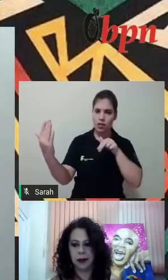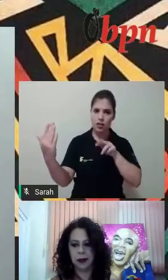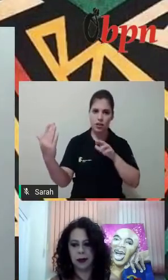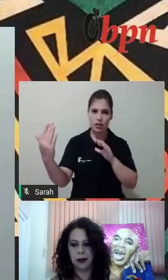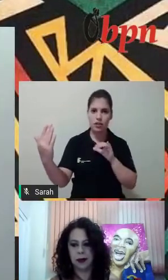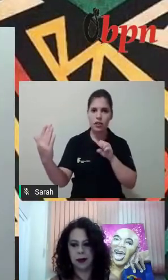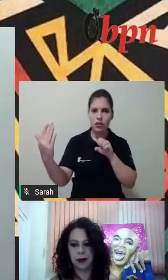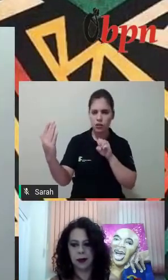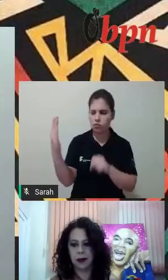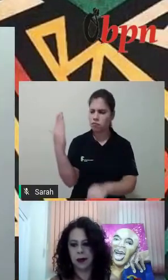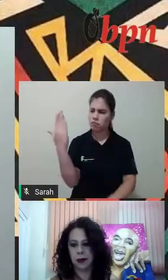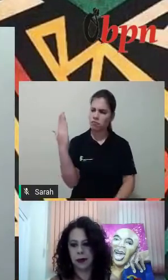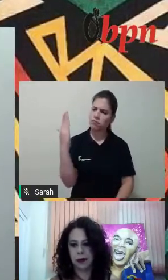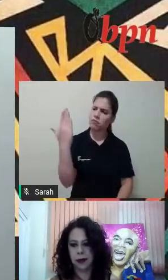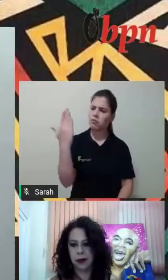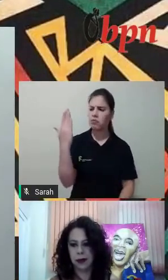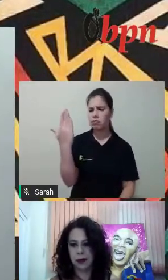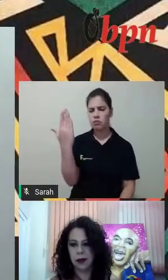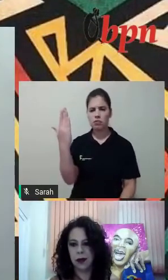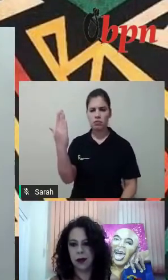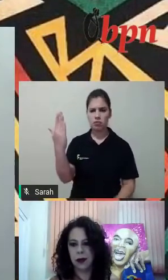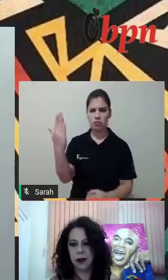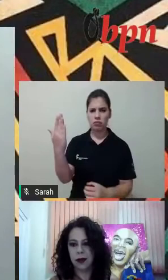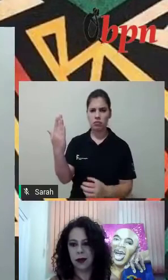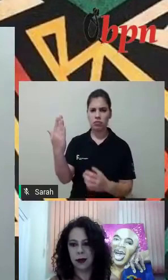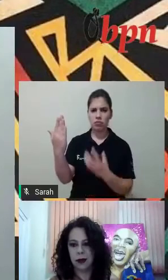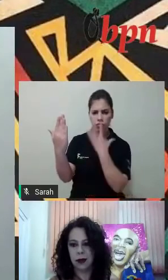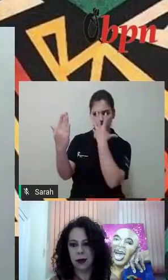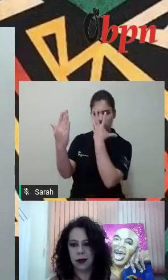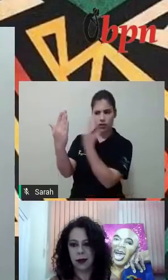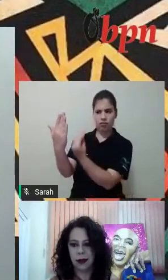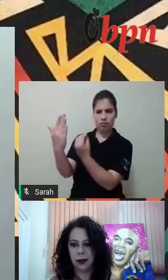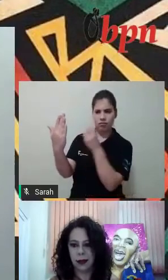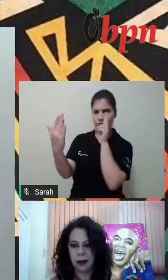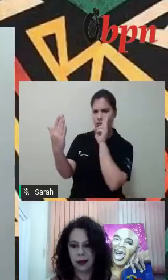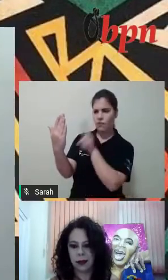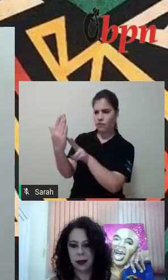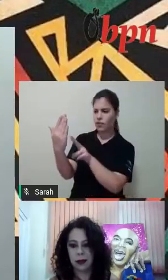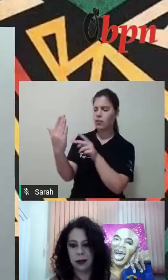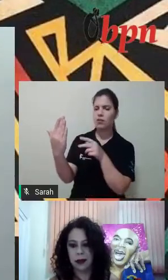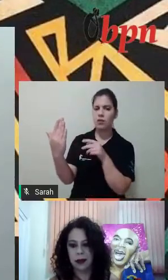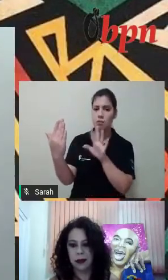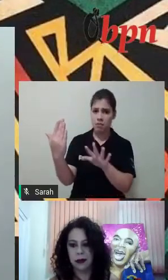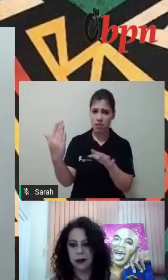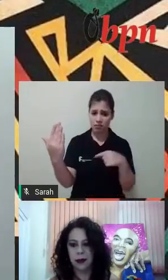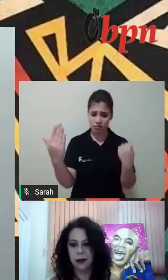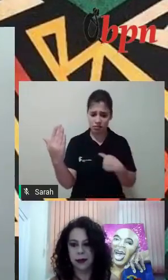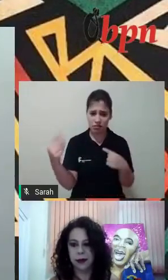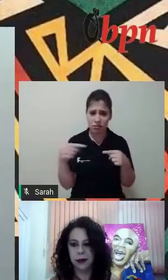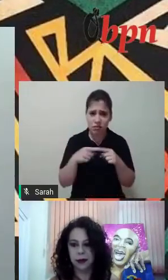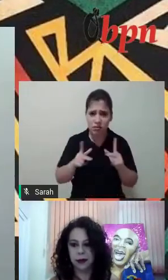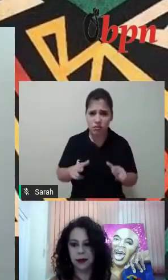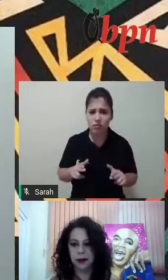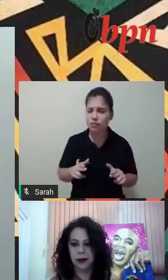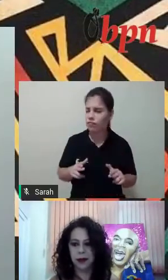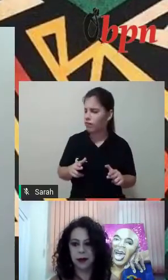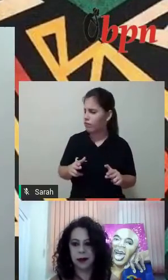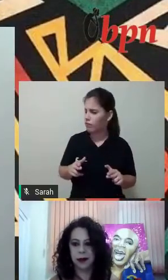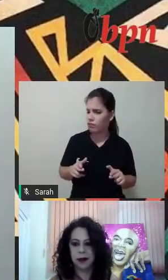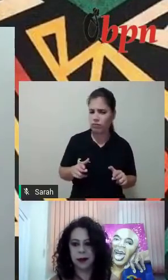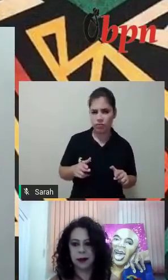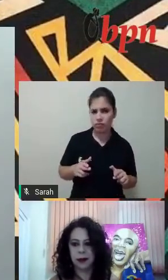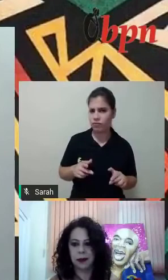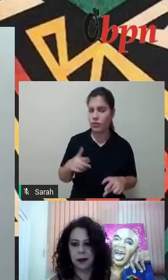Não, o espelho de Narciso não traz o nosso rosto, até porque determinados